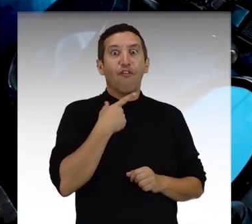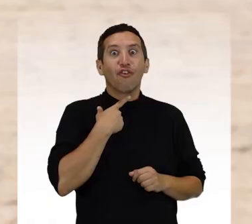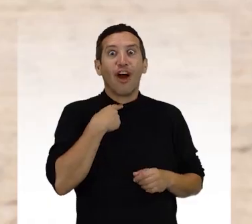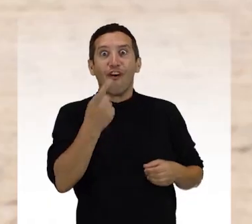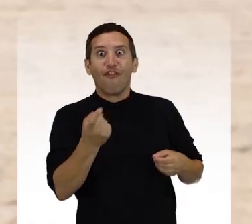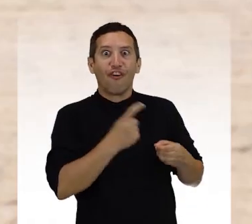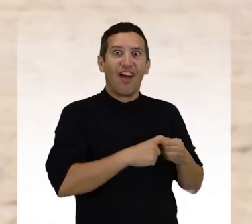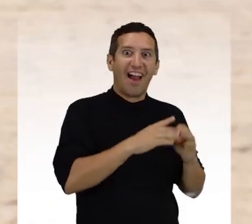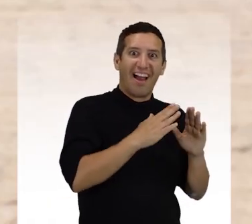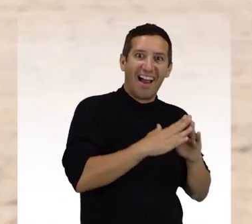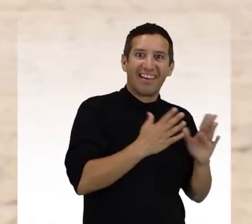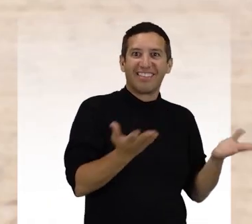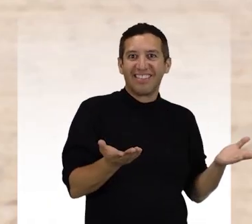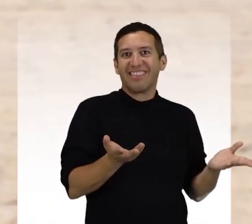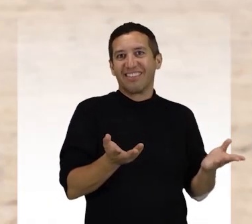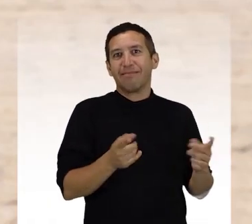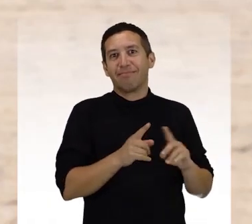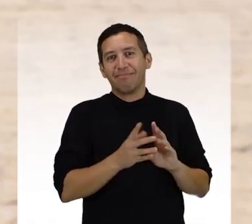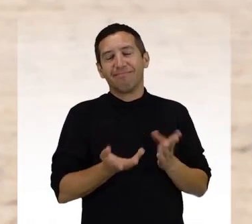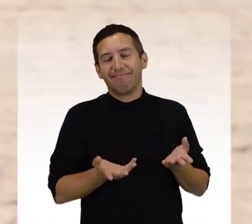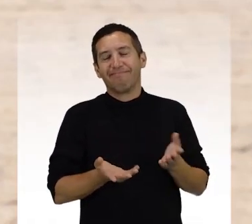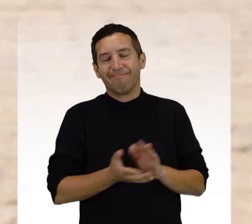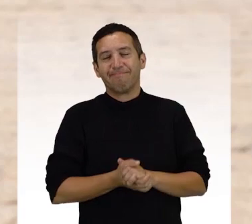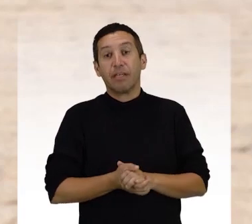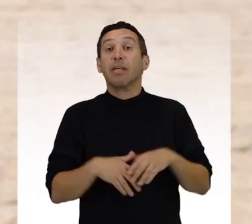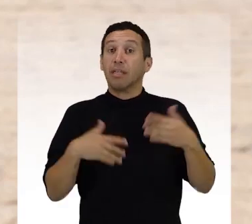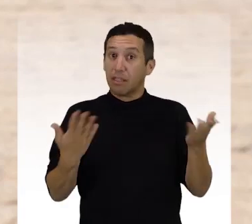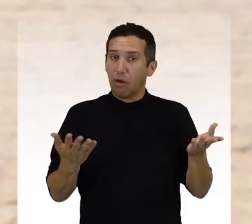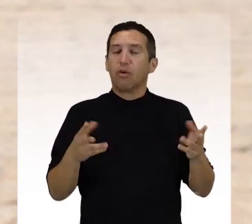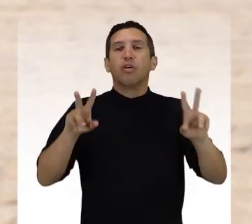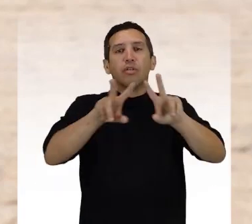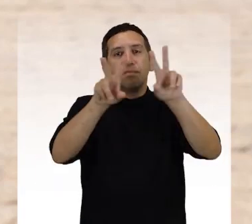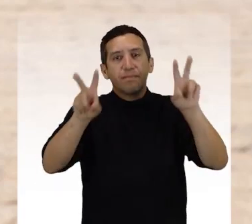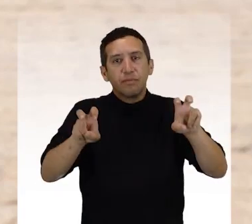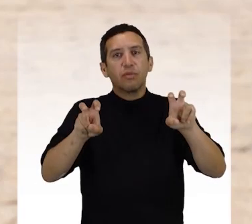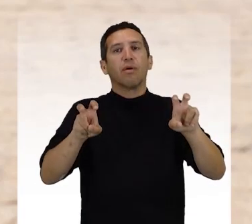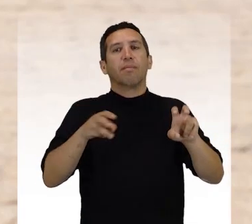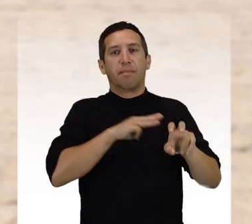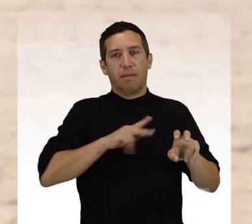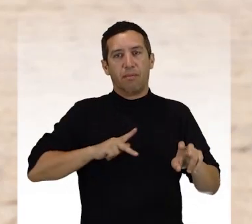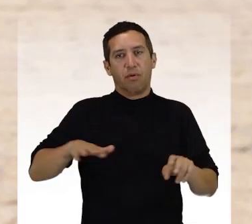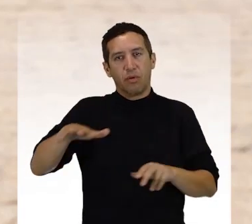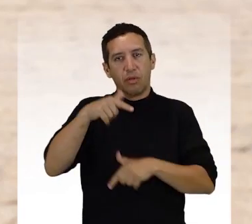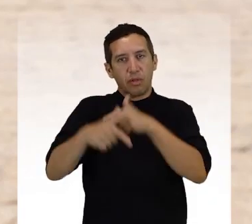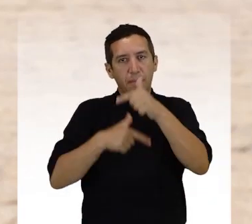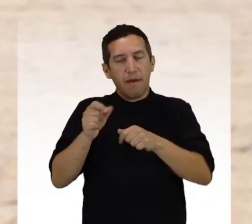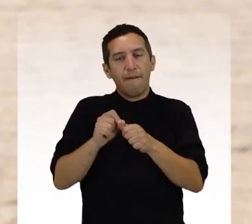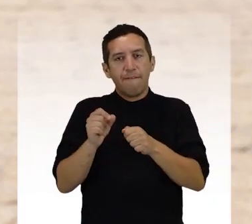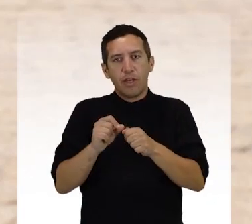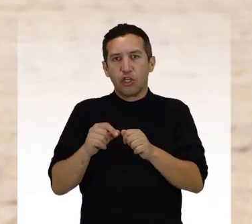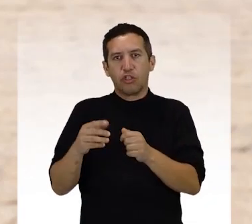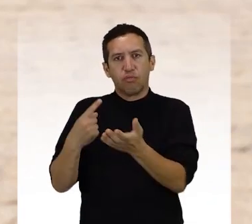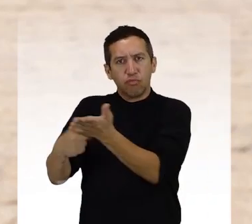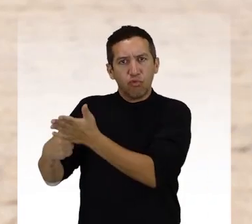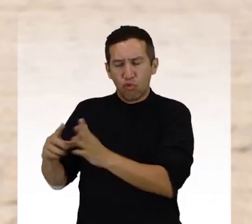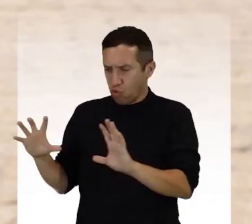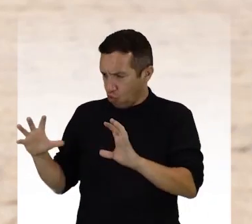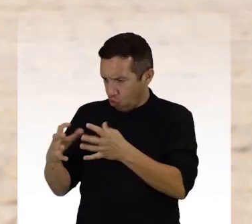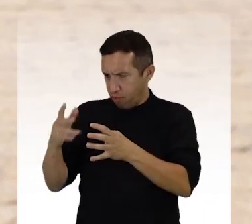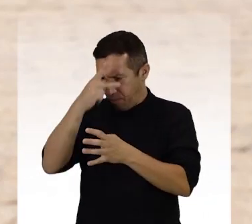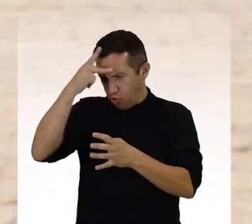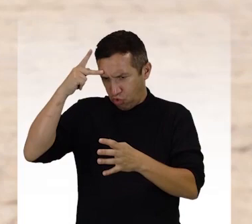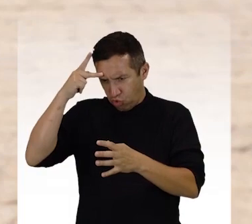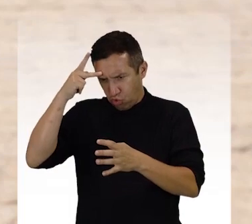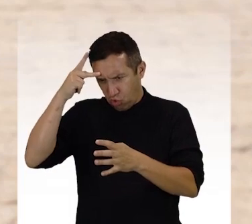Deus. Com o objetivo de identificar as condições de trabalho de motoristas profissionais, o Ministério Público do Trabalho realizou